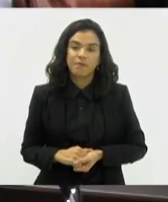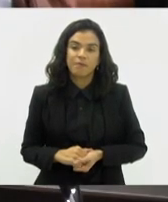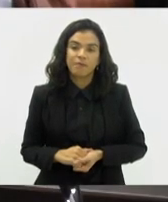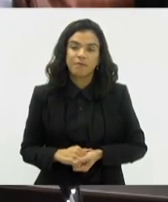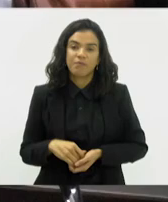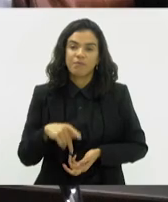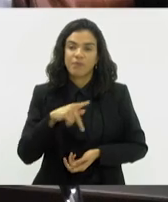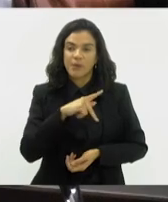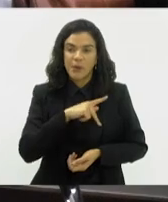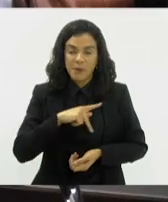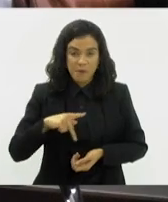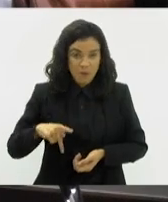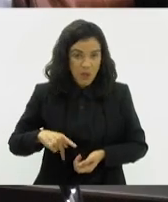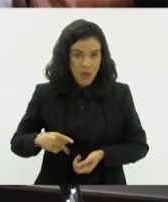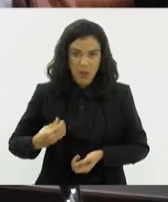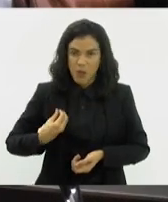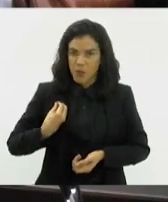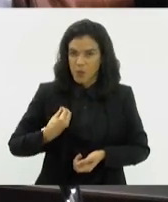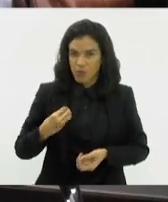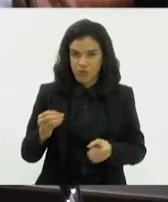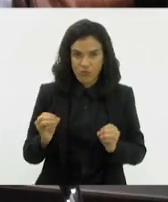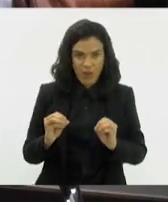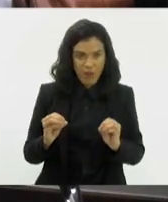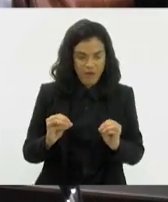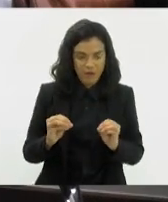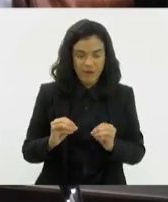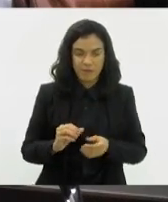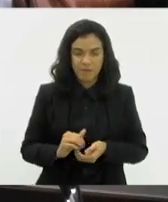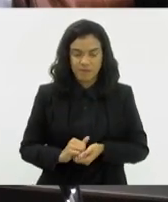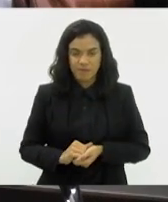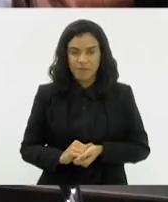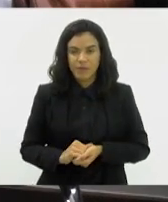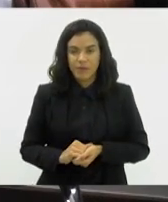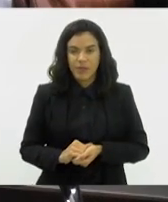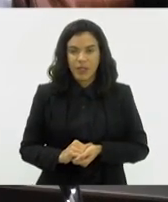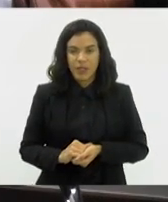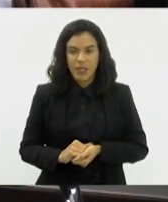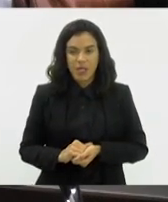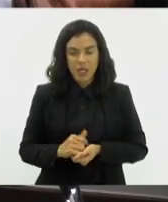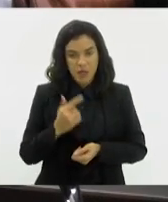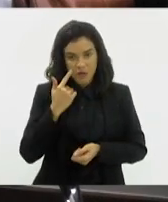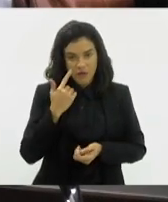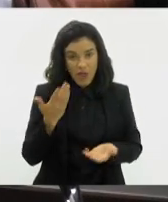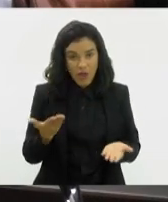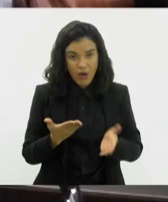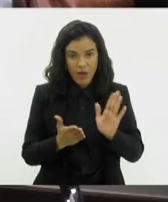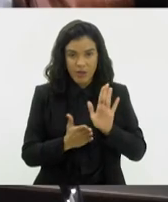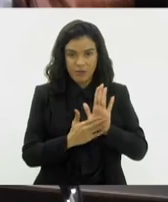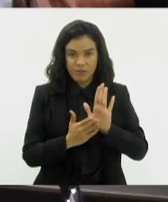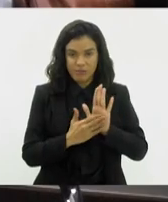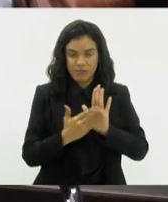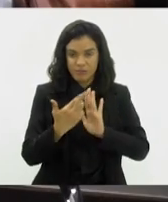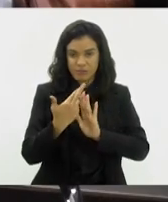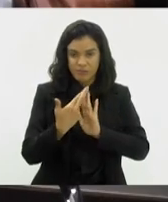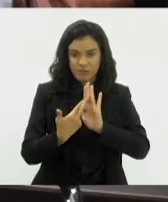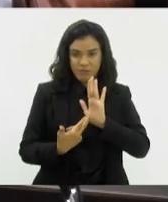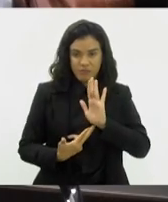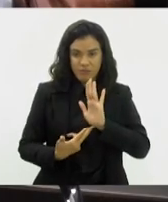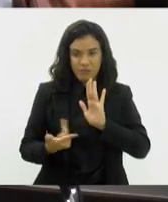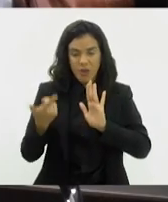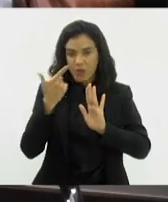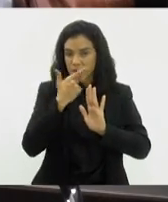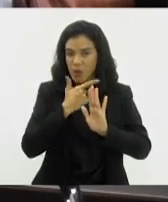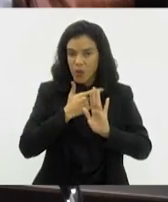Presidente, eu não estava aqui na reunião passada. Tive acesso aqui à proposta da redação, mas não consegui fazer